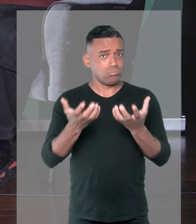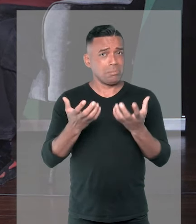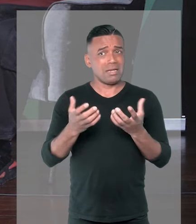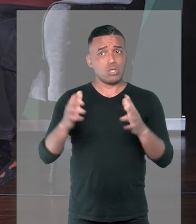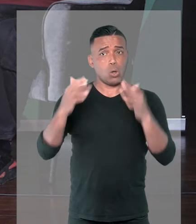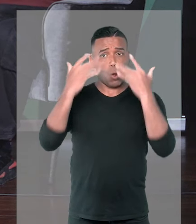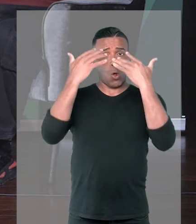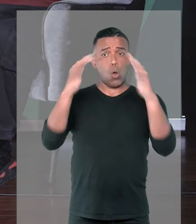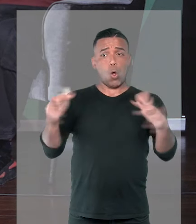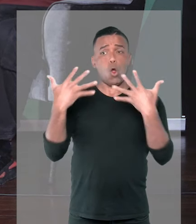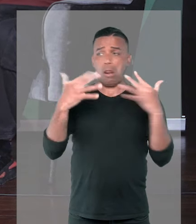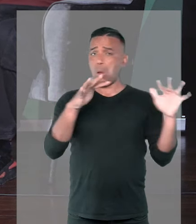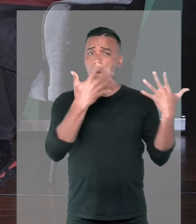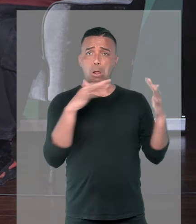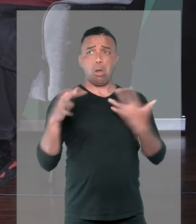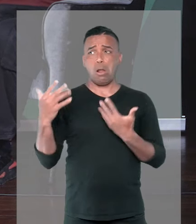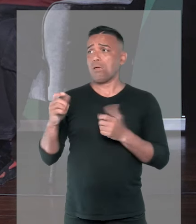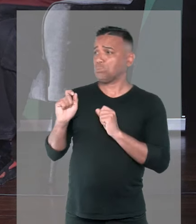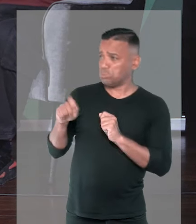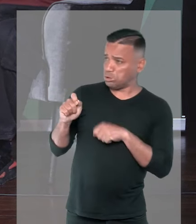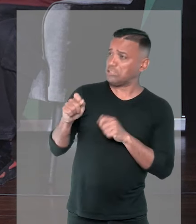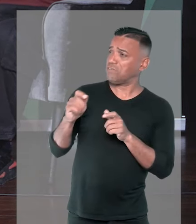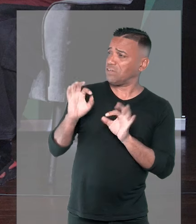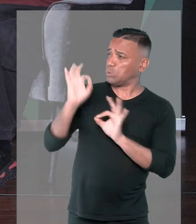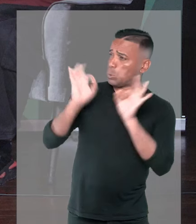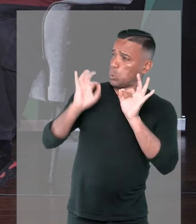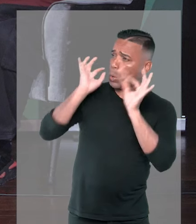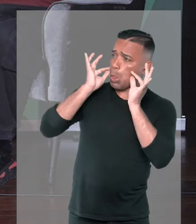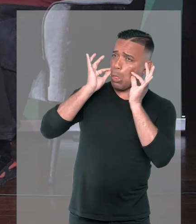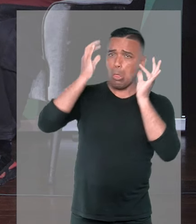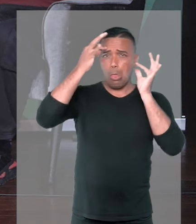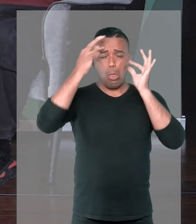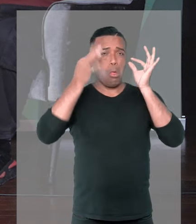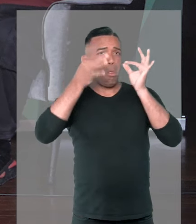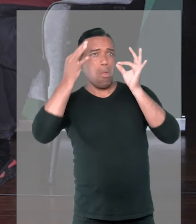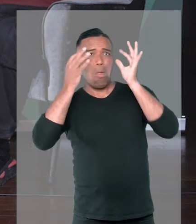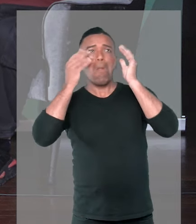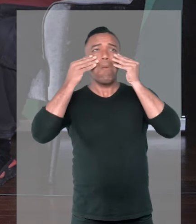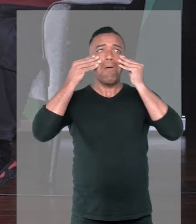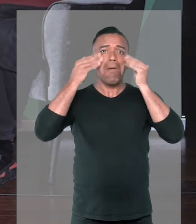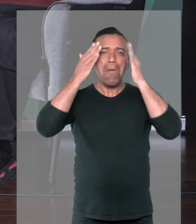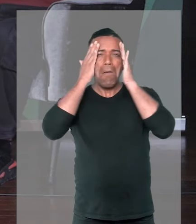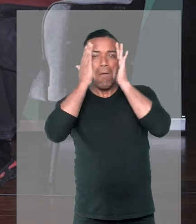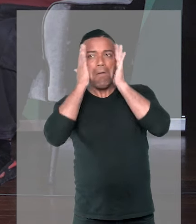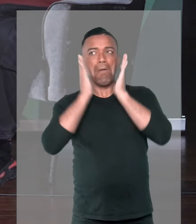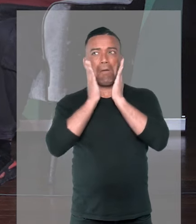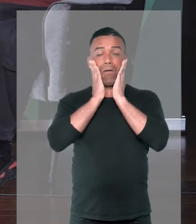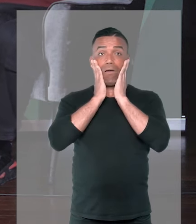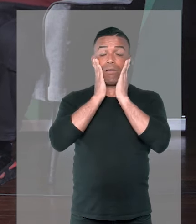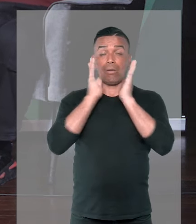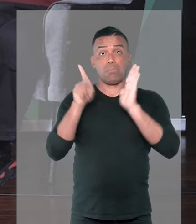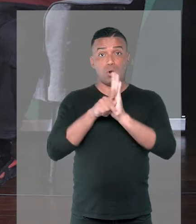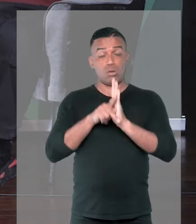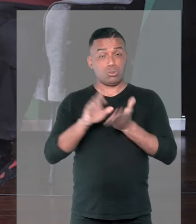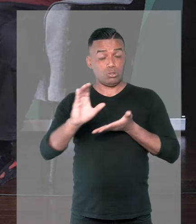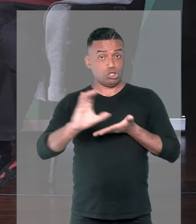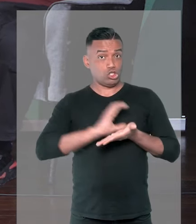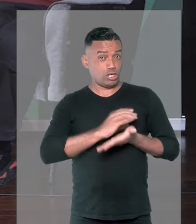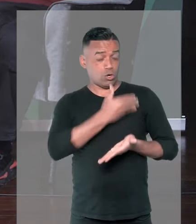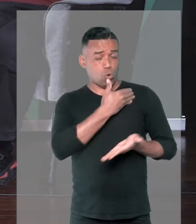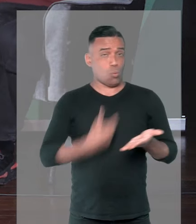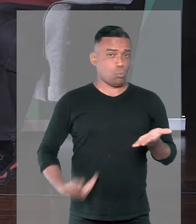olhando para mim dizendo noxa gente ó ele podia ter feito uma harmonização facial Espero que que não que não fosse com dinheiro público né como